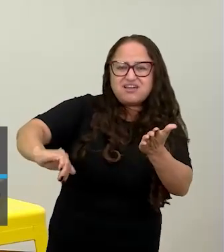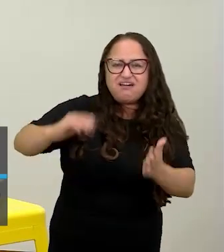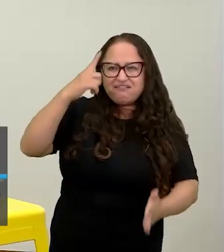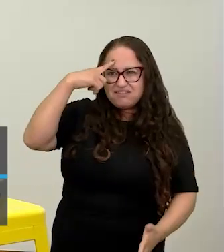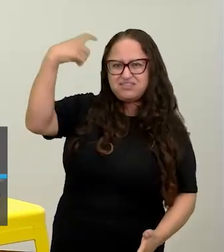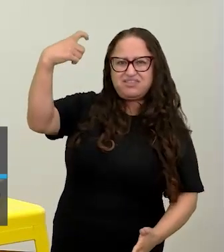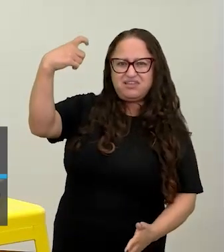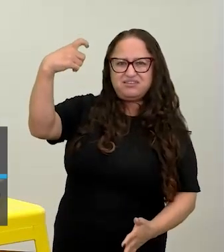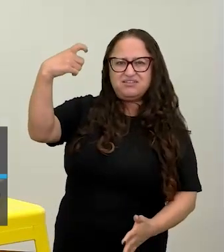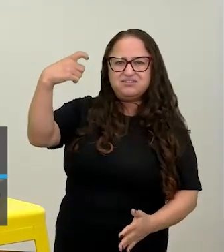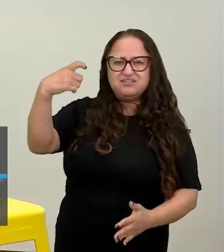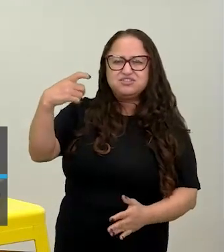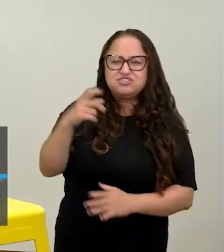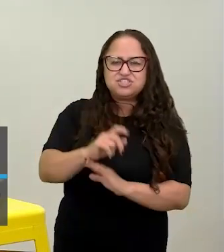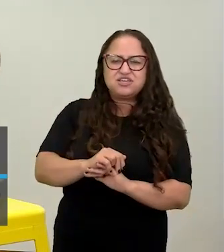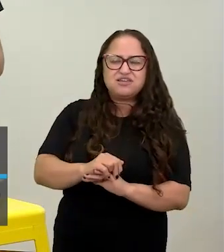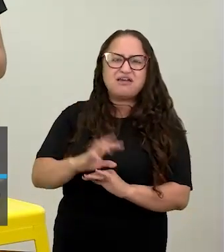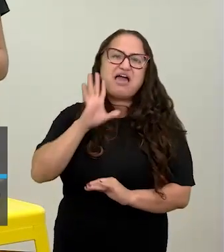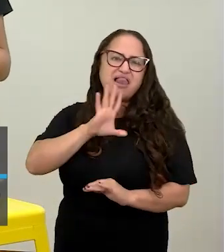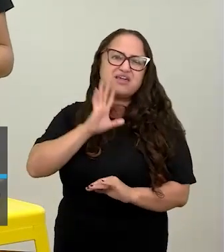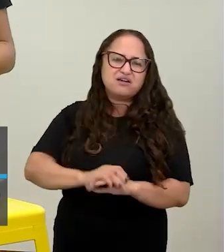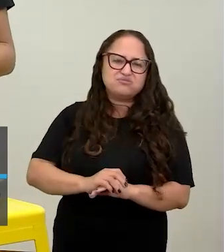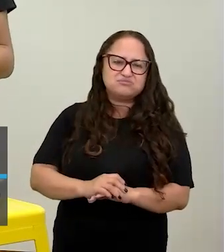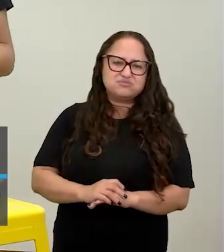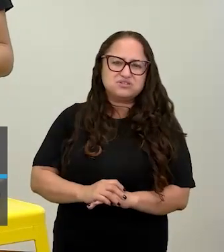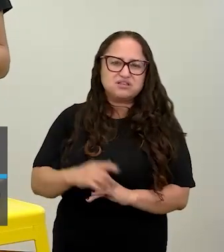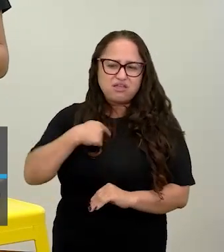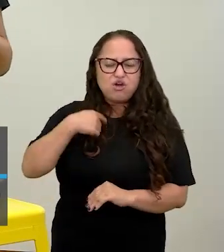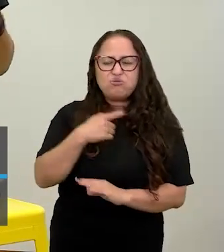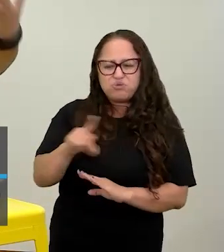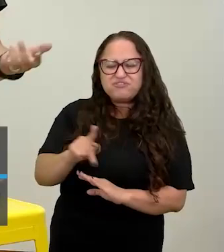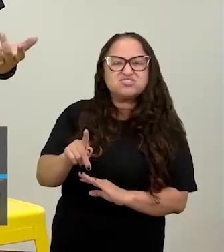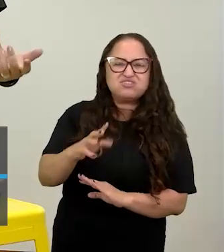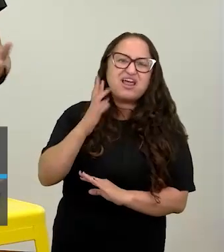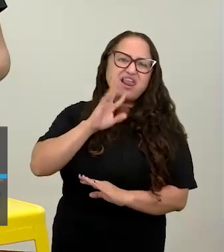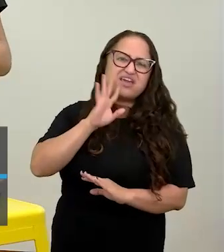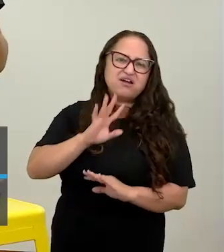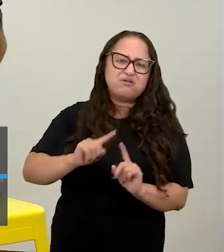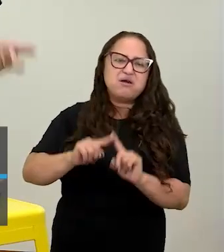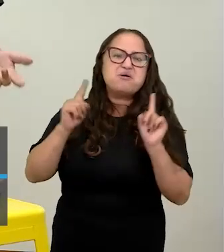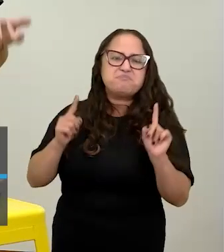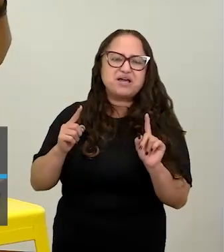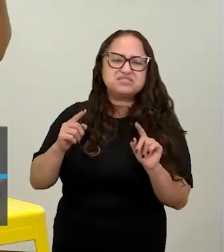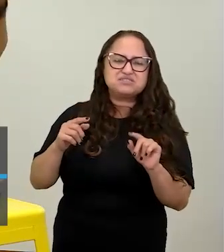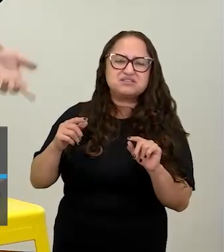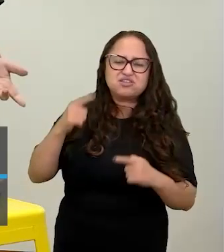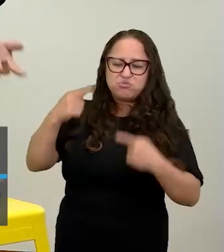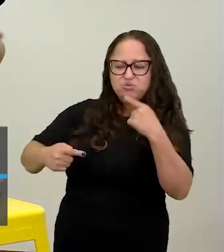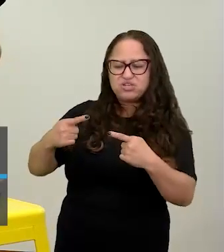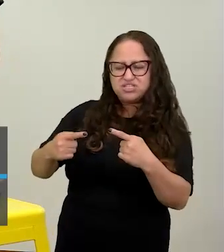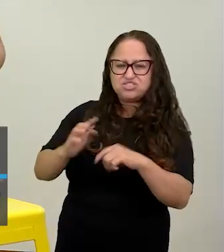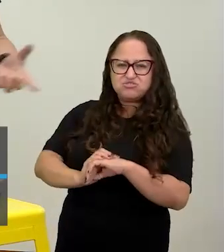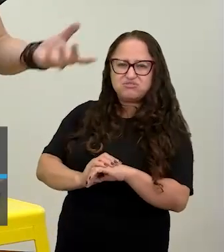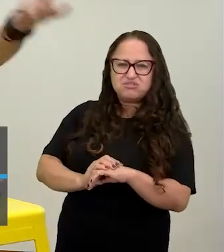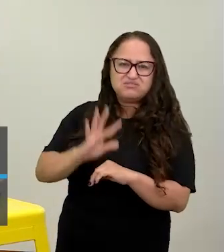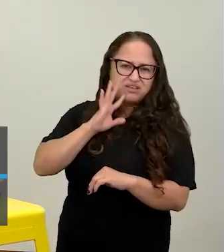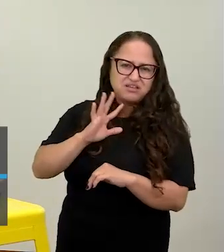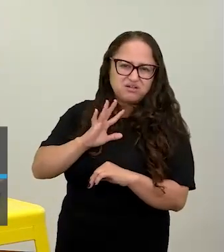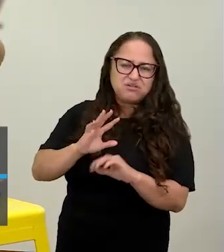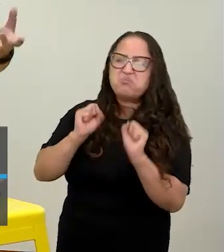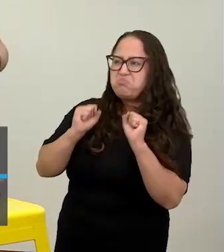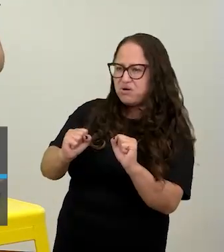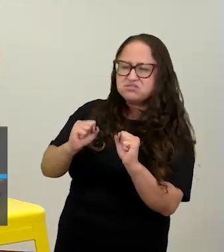necessariamente eu sou uma professora boa, tá? Político é a mesma coisa, ele pode ser muito legal, não necessariamente ele é um bom político, ele é bom